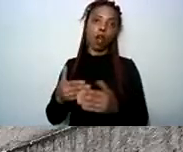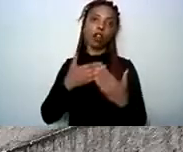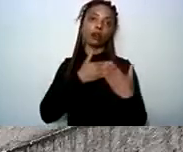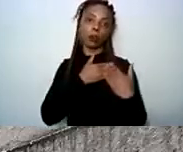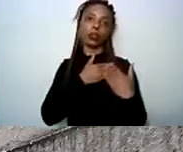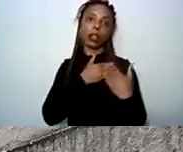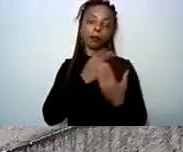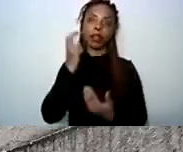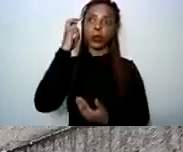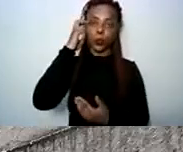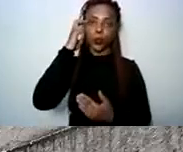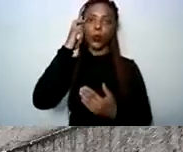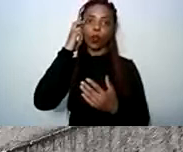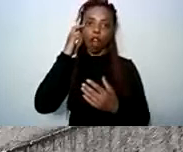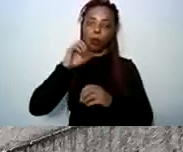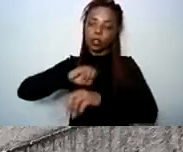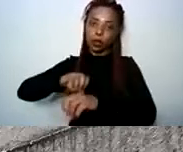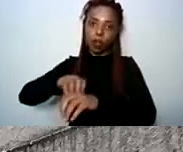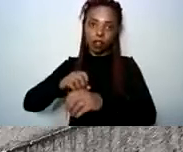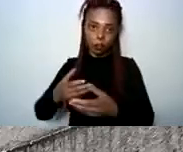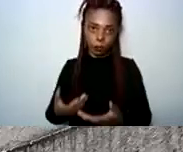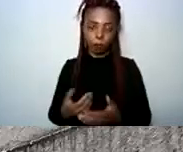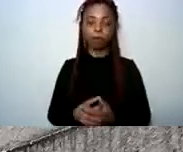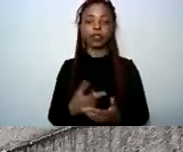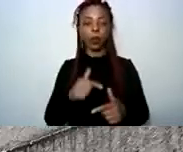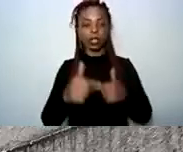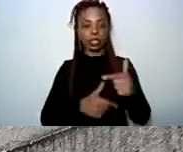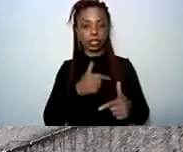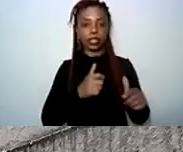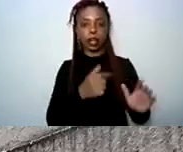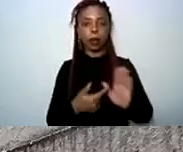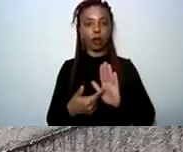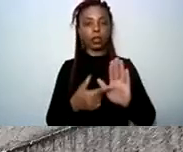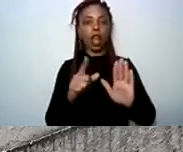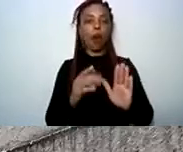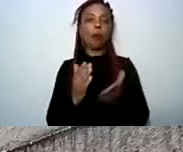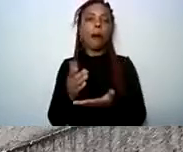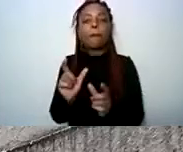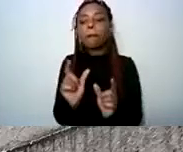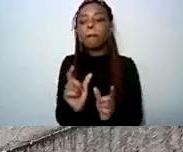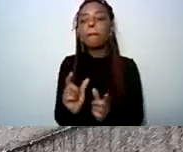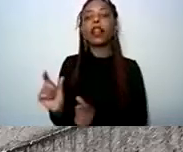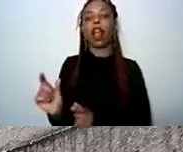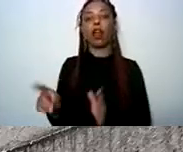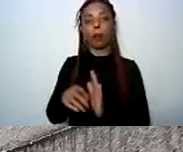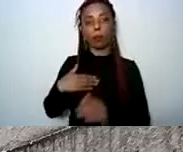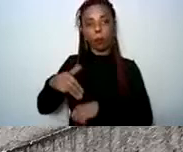Então, esse trabalho aqui apresentado, ele é uma parte do meu mestrado, né, é onde a gente vai trabalhar